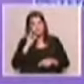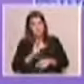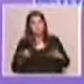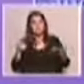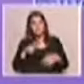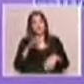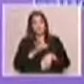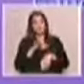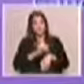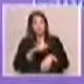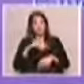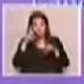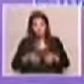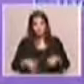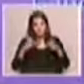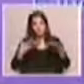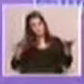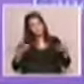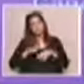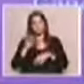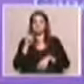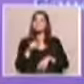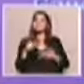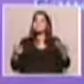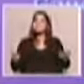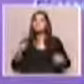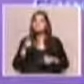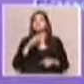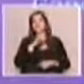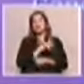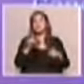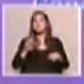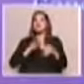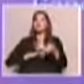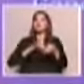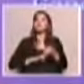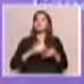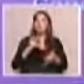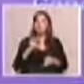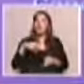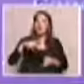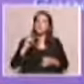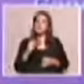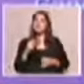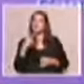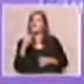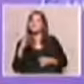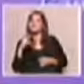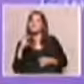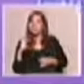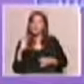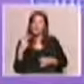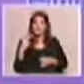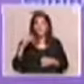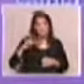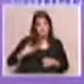quem esta doença foi diagnosticada. Por isso mesmo fica aqui esta nota, a Associação Ame e Viva a Vida a promover esta